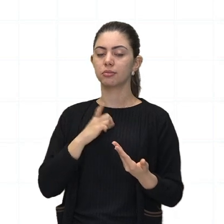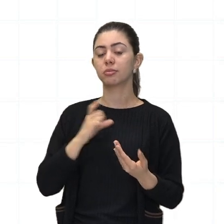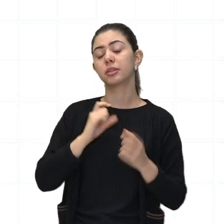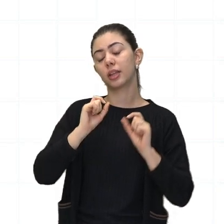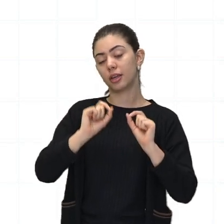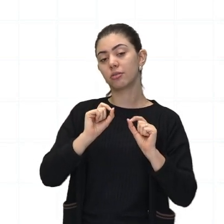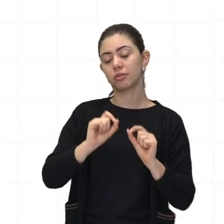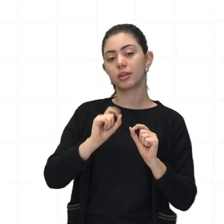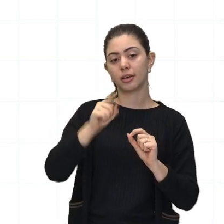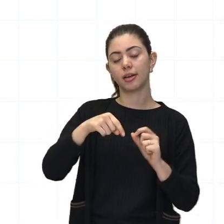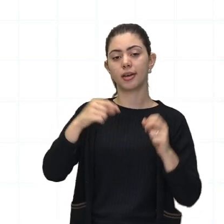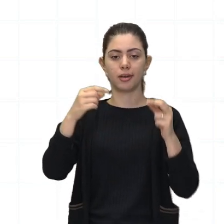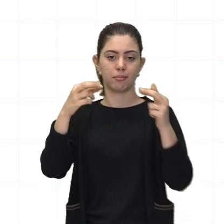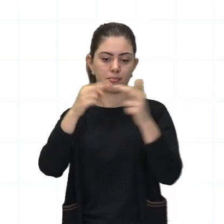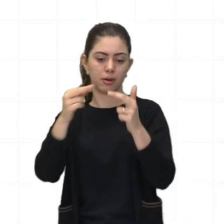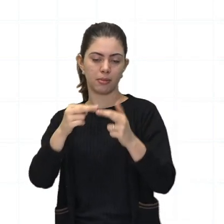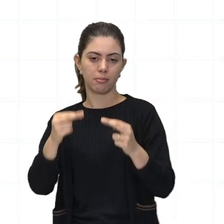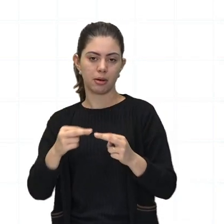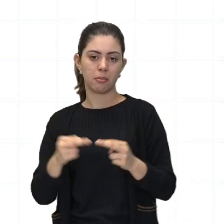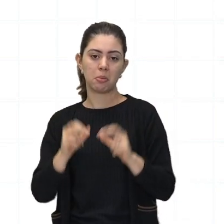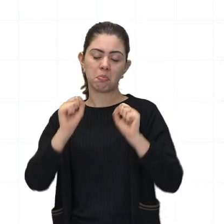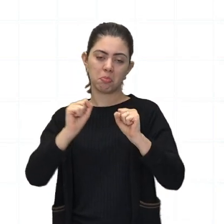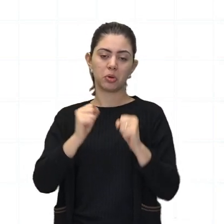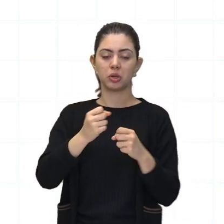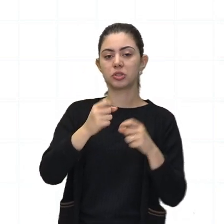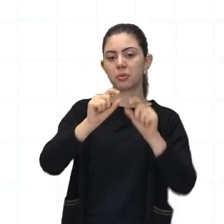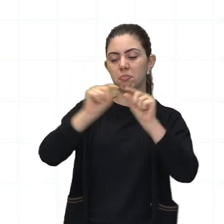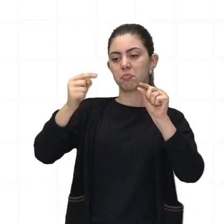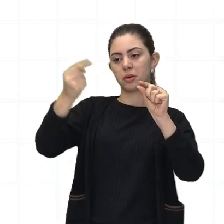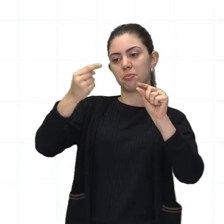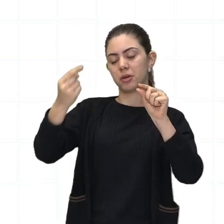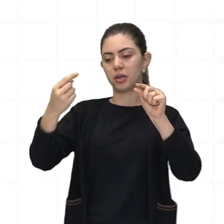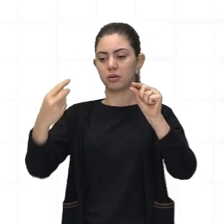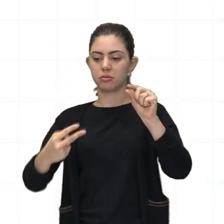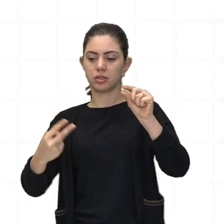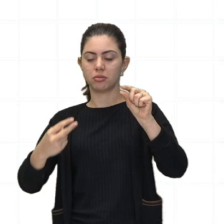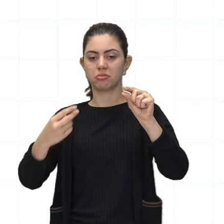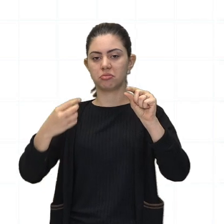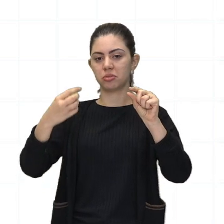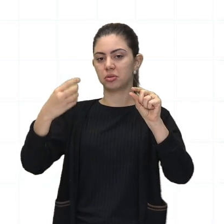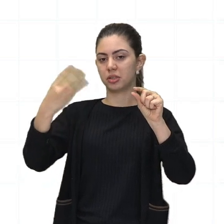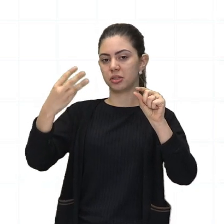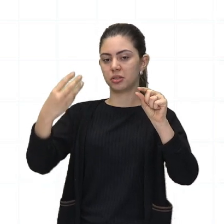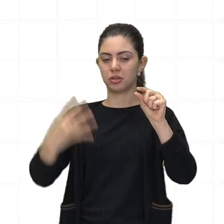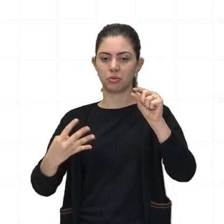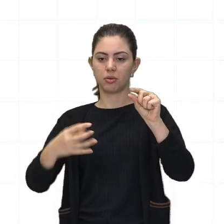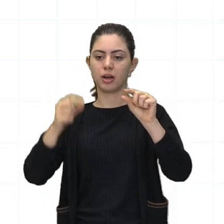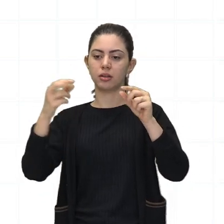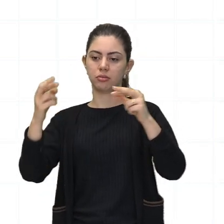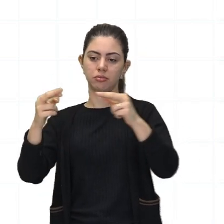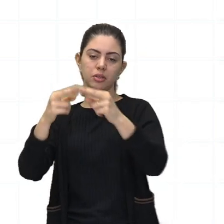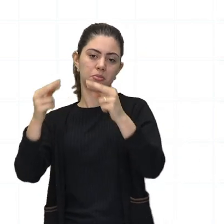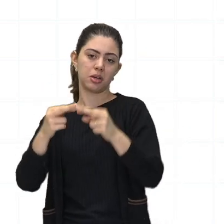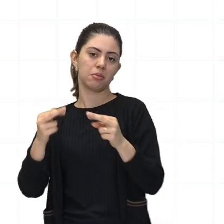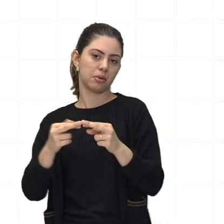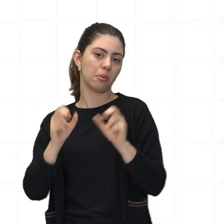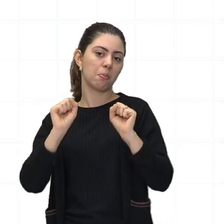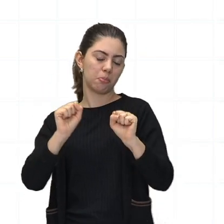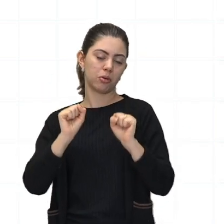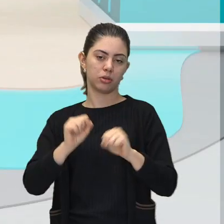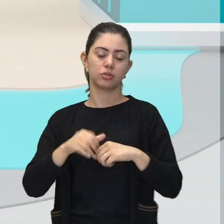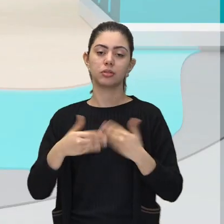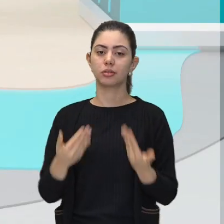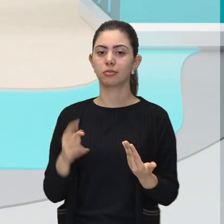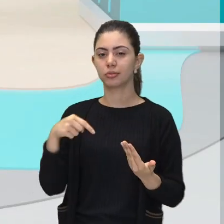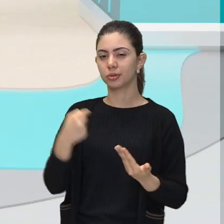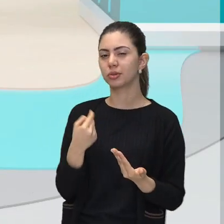padrões de o primeiro rimar com o segundo, o primeiro rimar com o terceiro. É assim que os poemas vão funcionar, perfeito? Então a gente viu